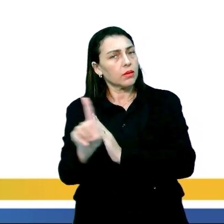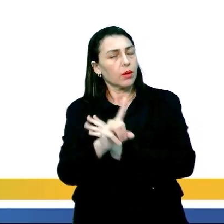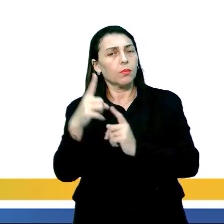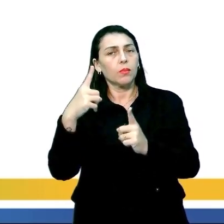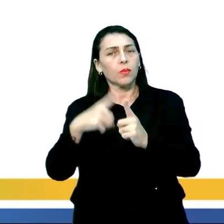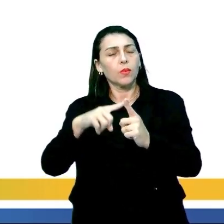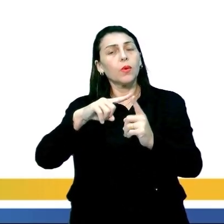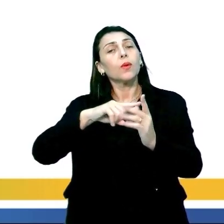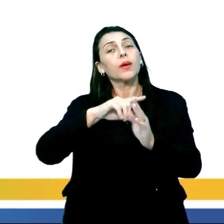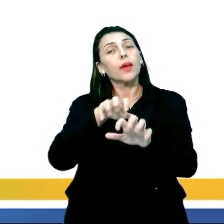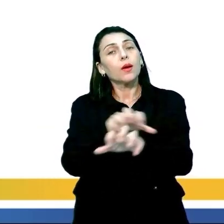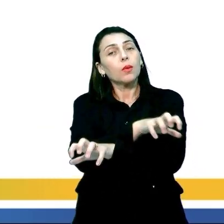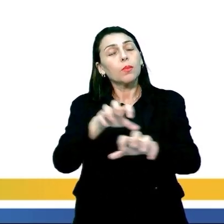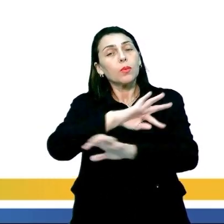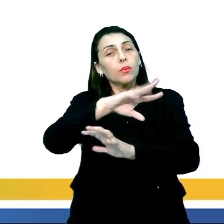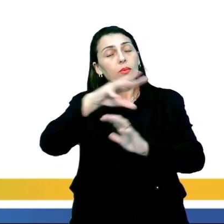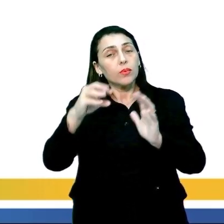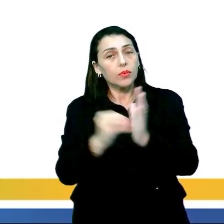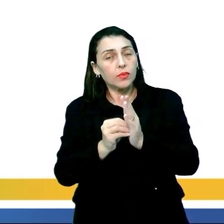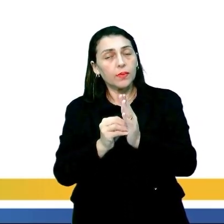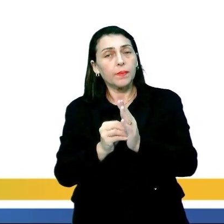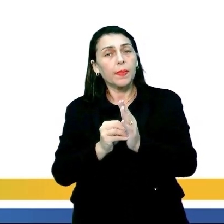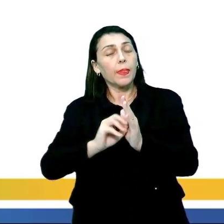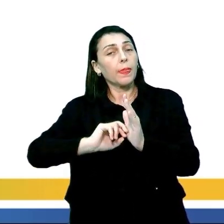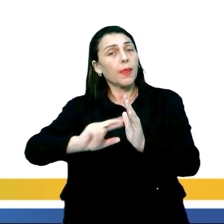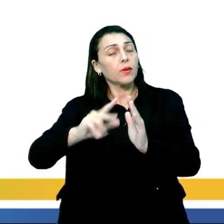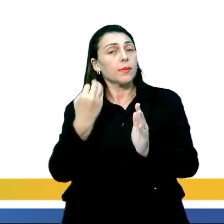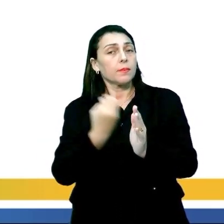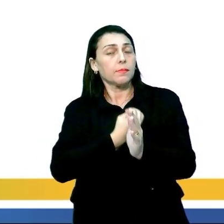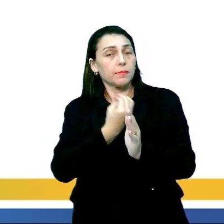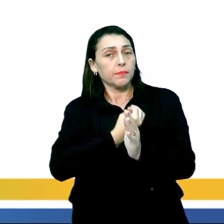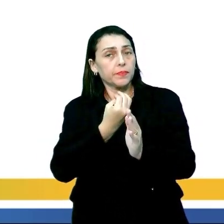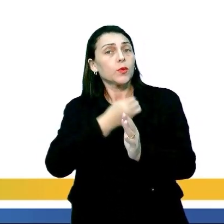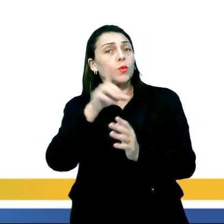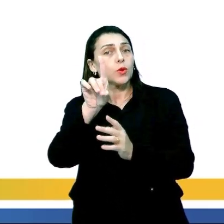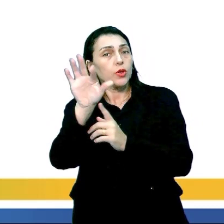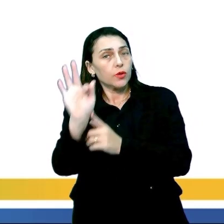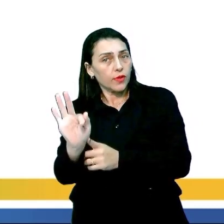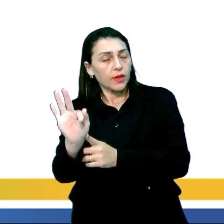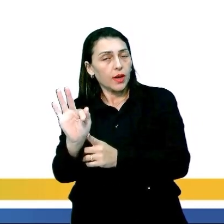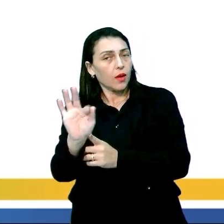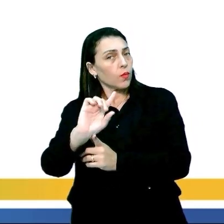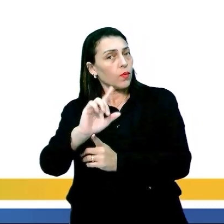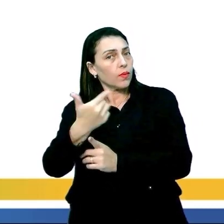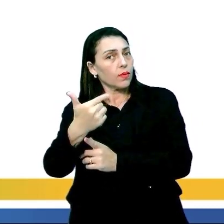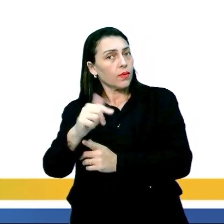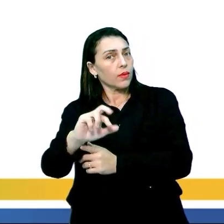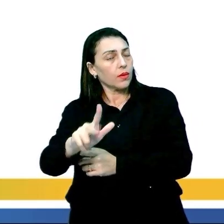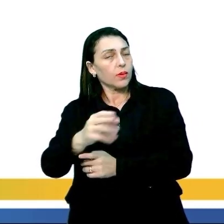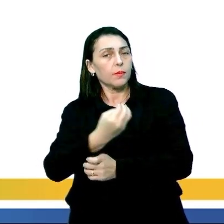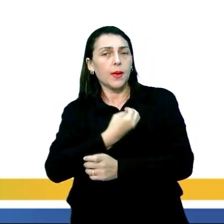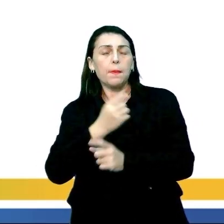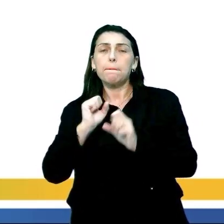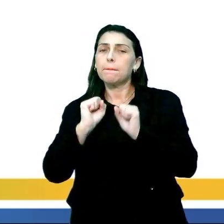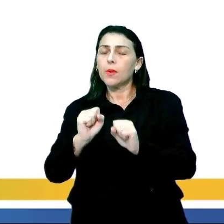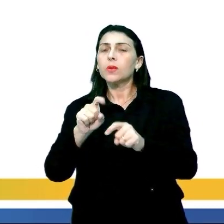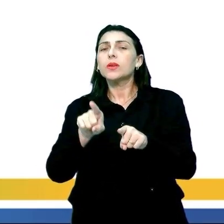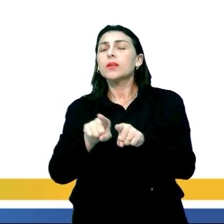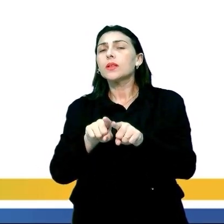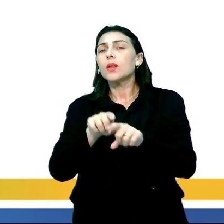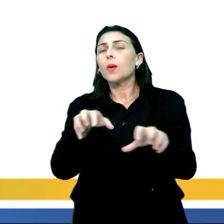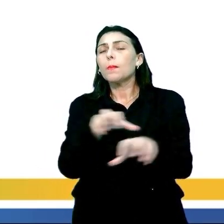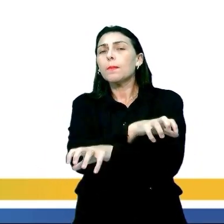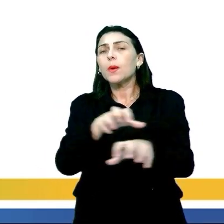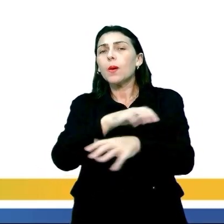bioma Amazônia, ele não está presente no Distrito Federal. Professora, poderia ser o